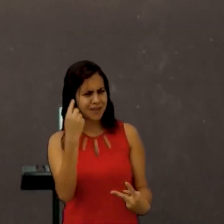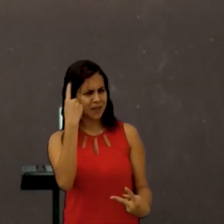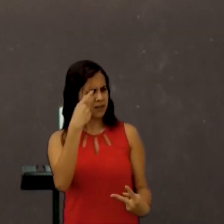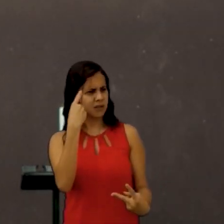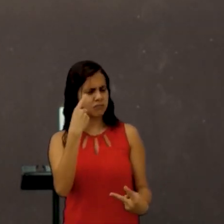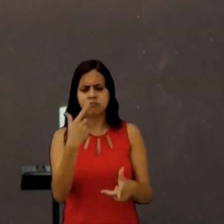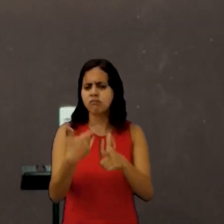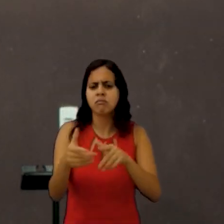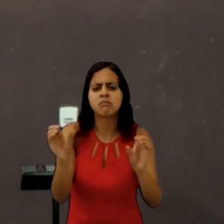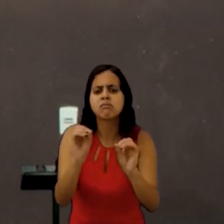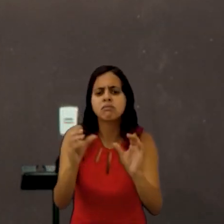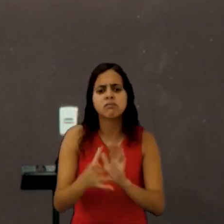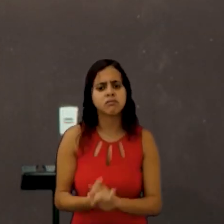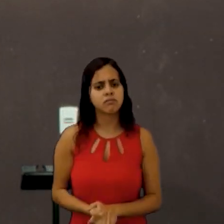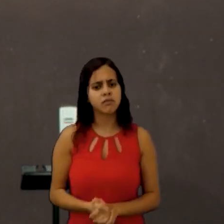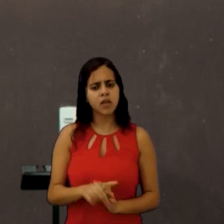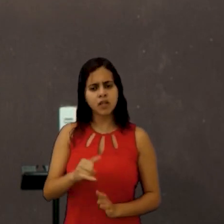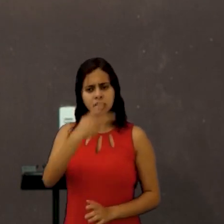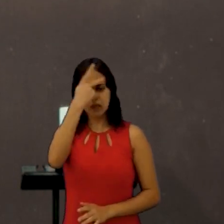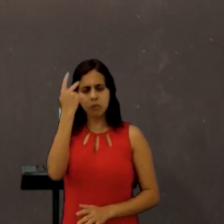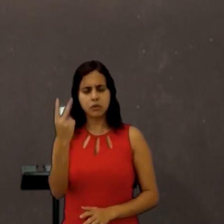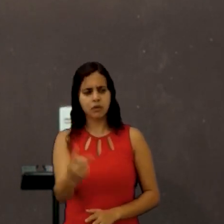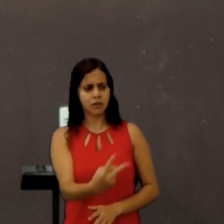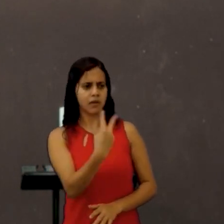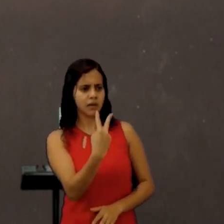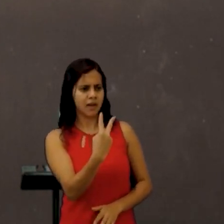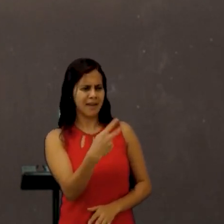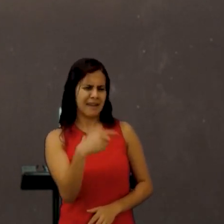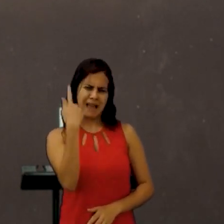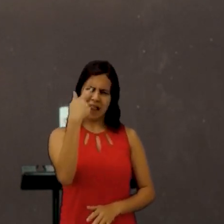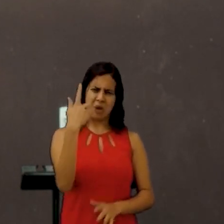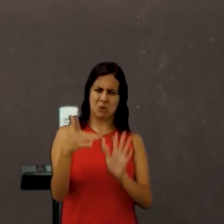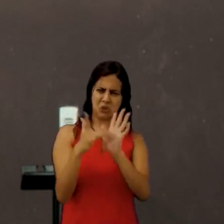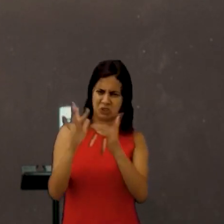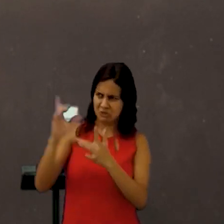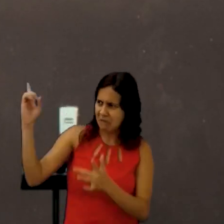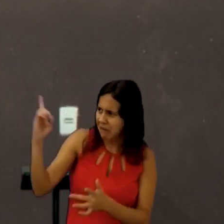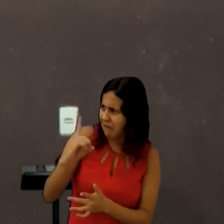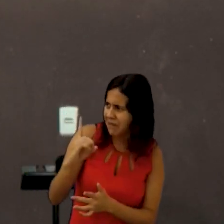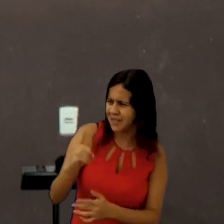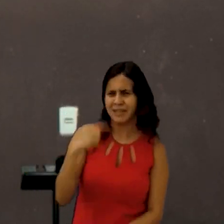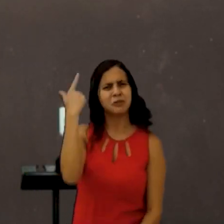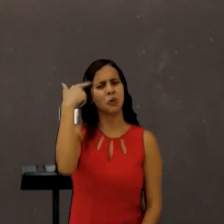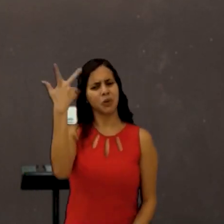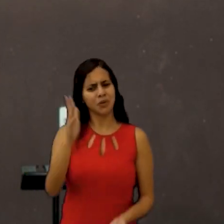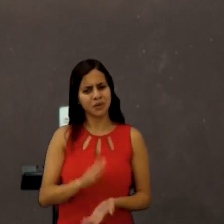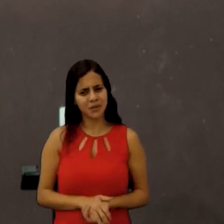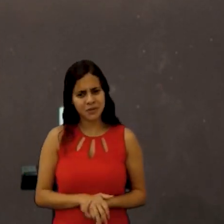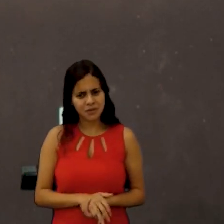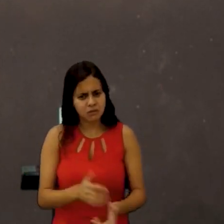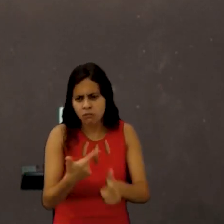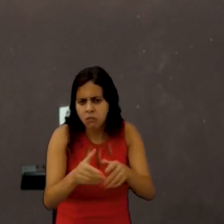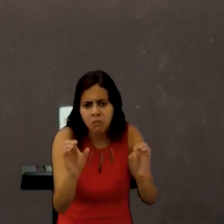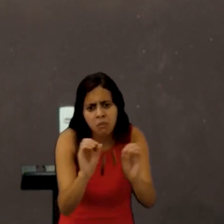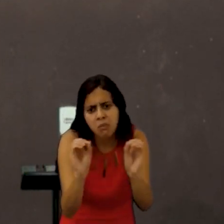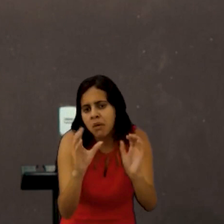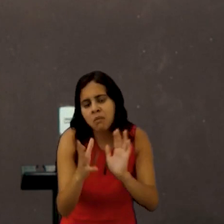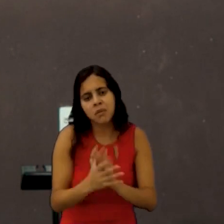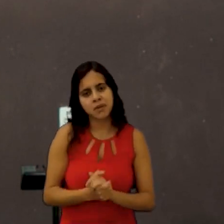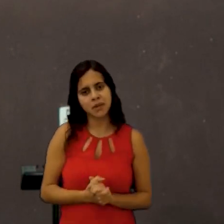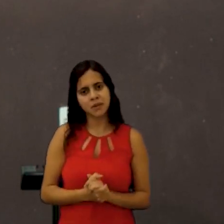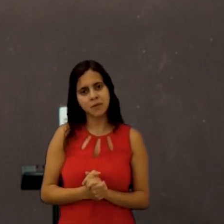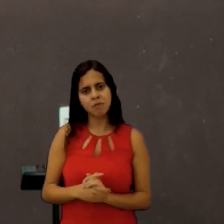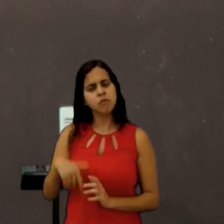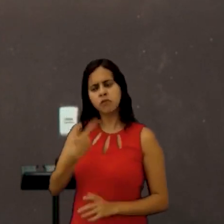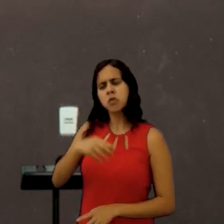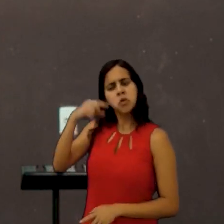não. Se o cara olha para mim e diz, ele é louco falando de que Jesus vai voltar, pensa, tem juízo não tem problema.